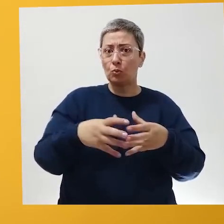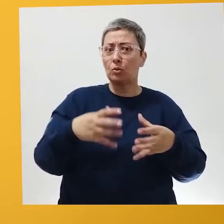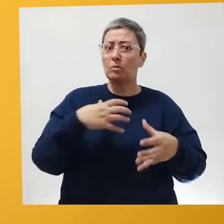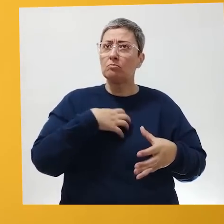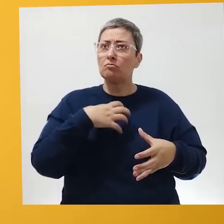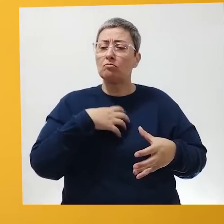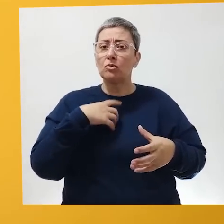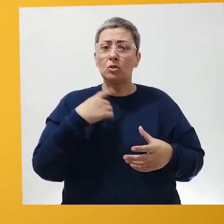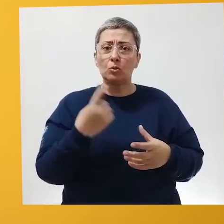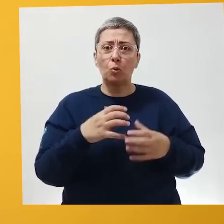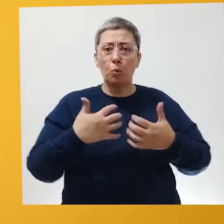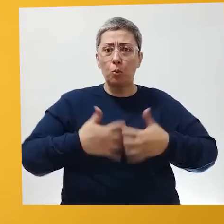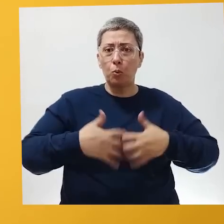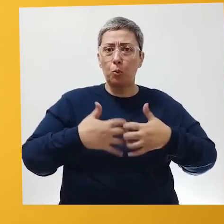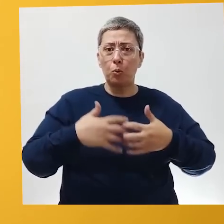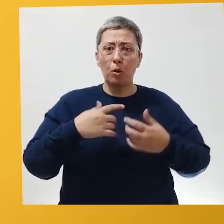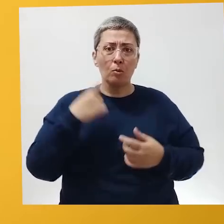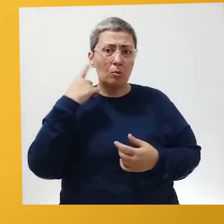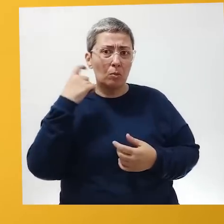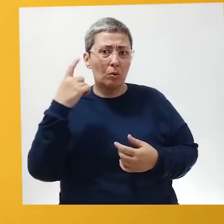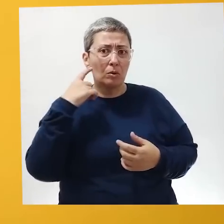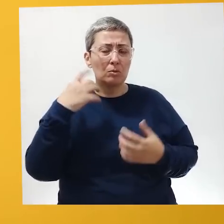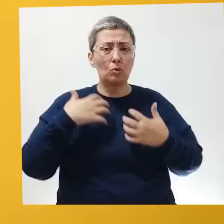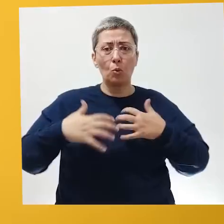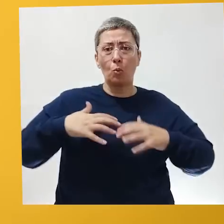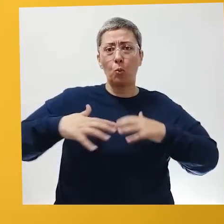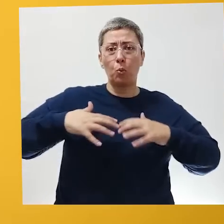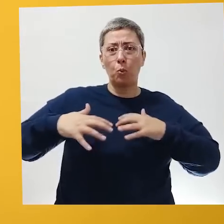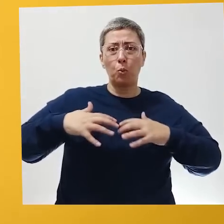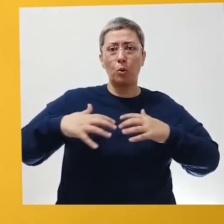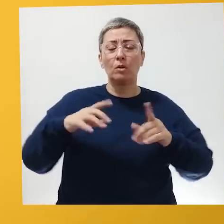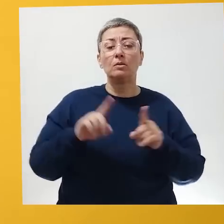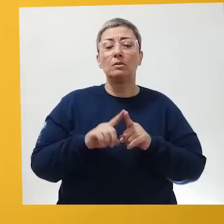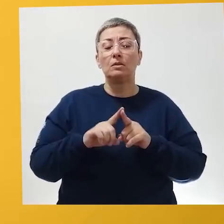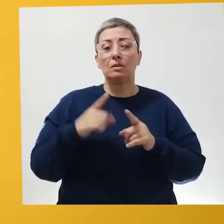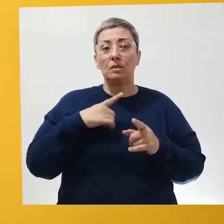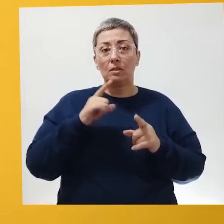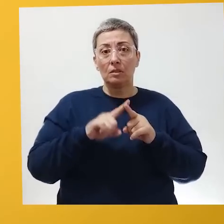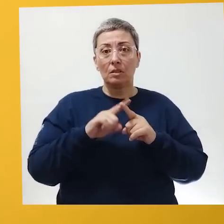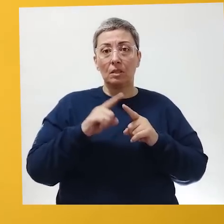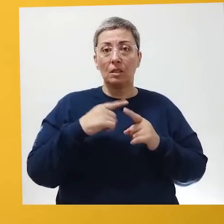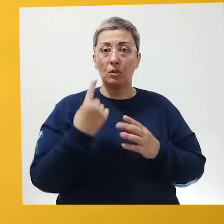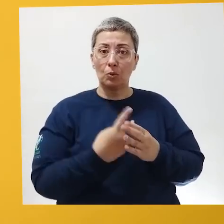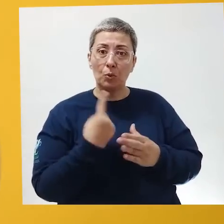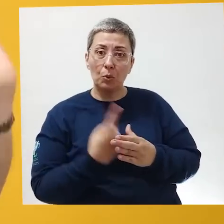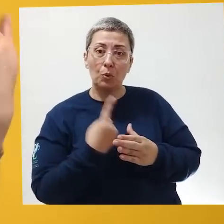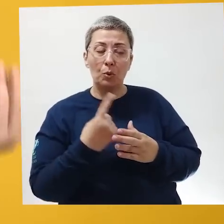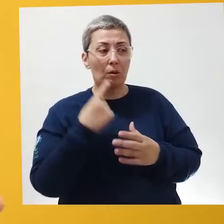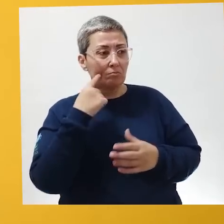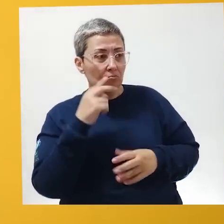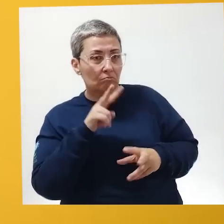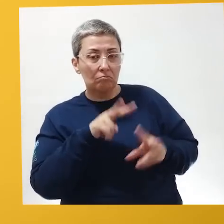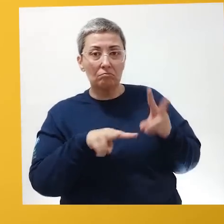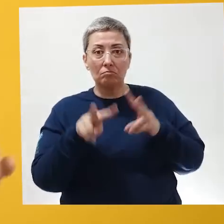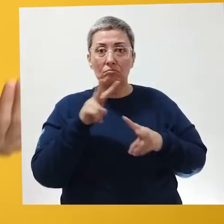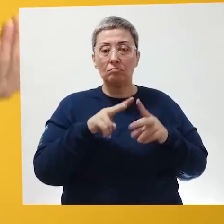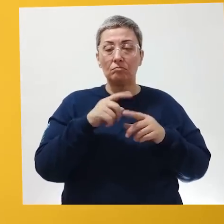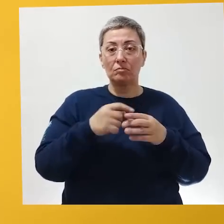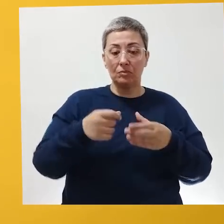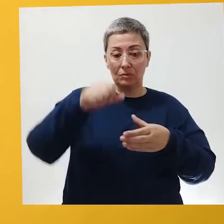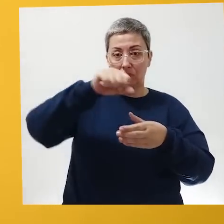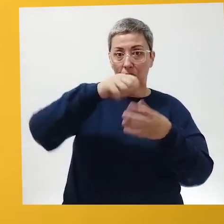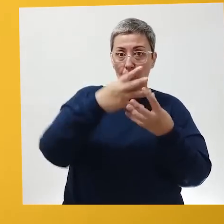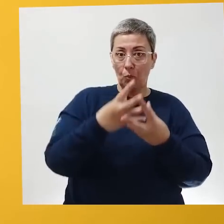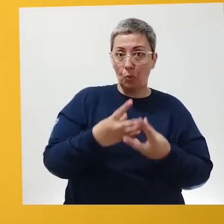que ele estiver ligado, para então sentir a vibração, né? Ver as frutas batendo, coar as